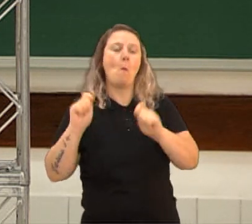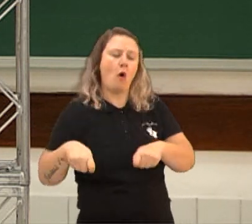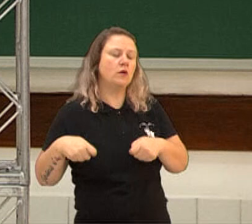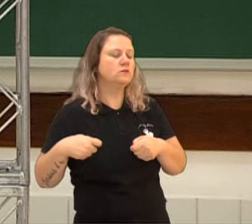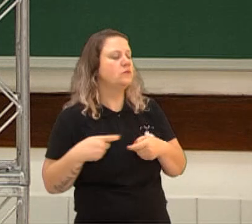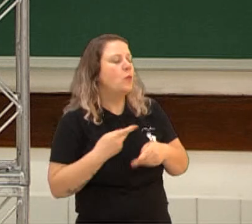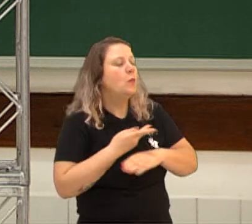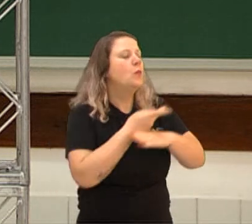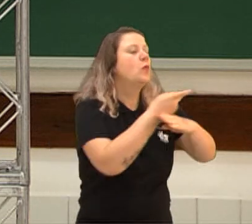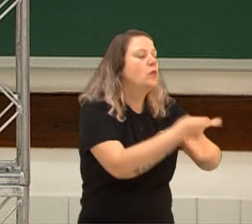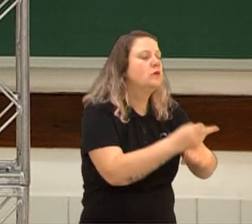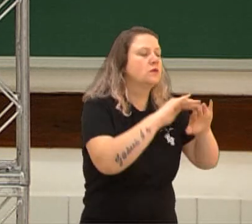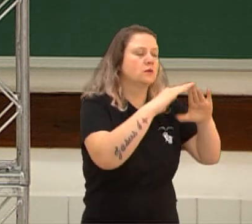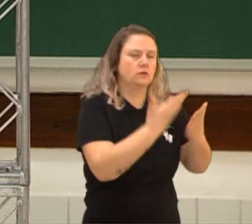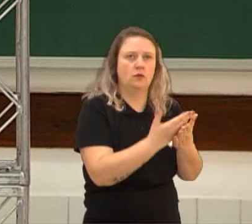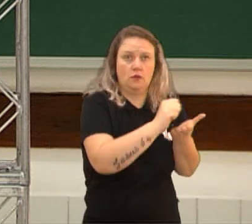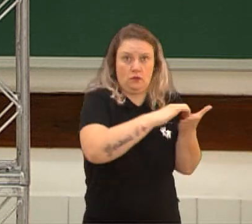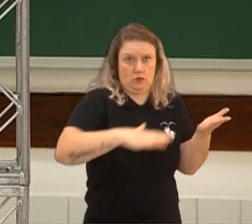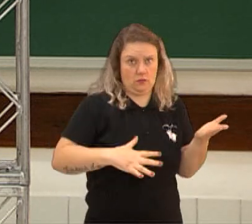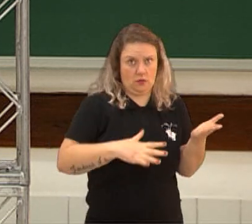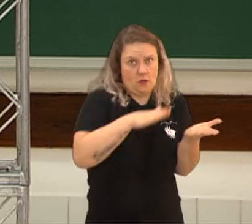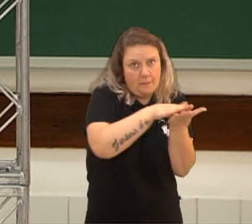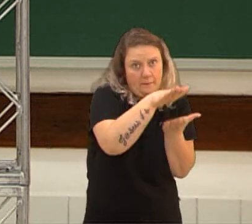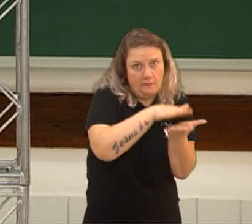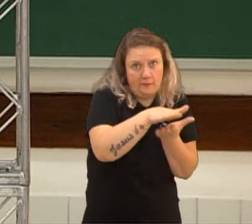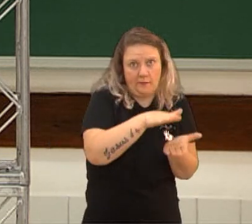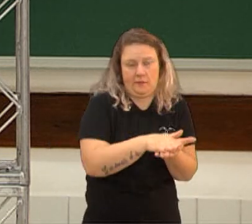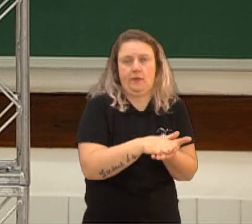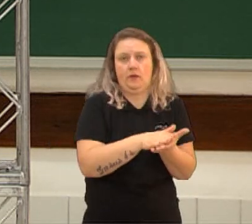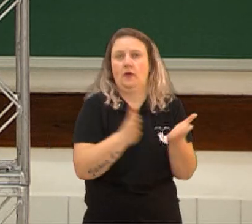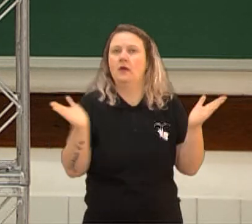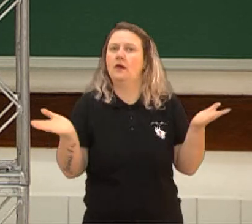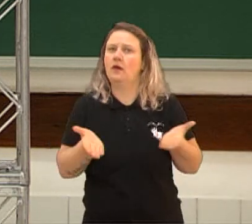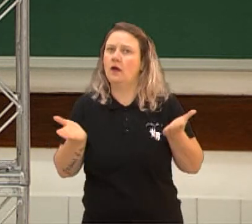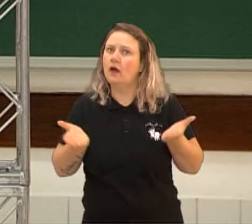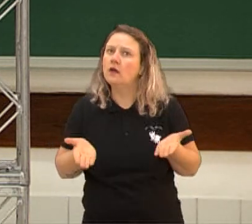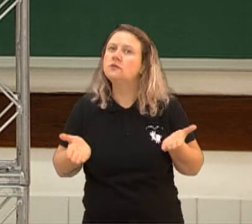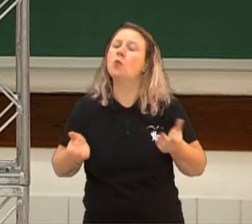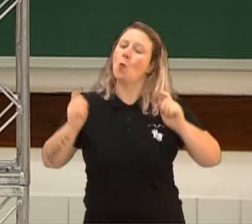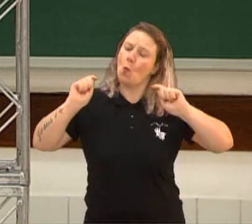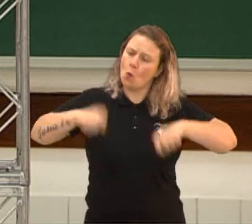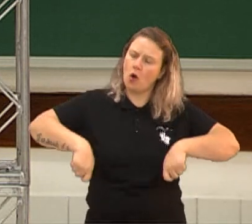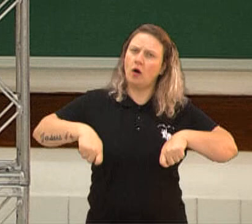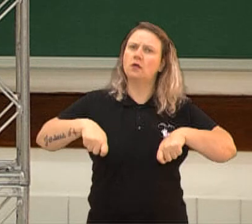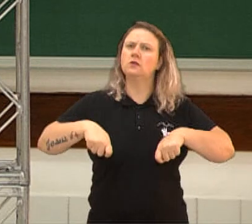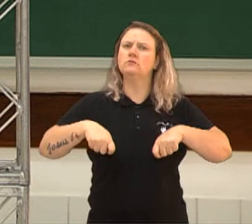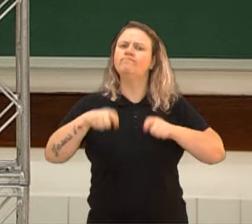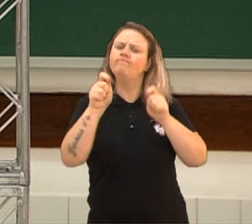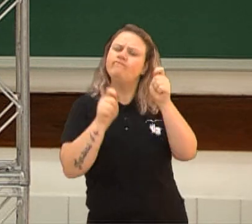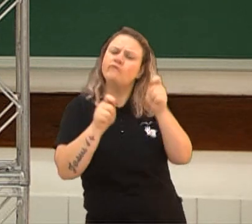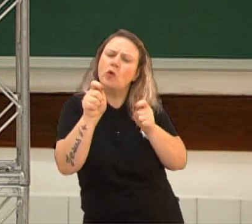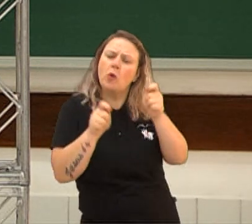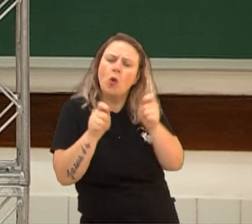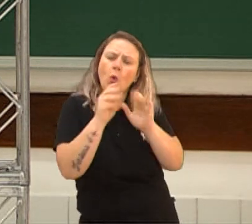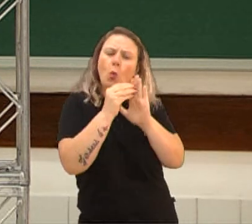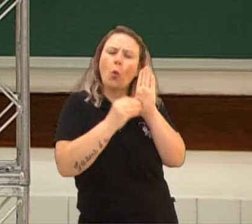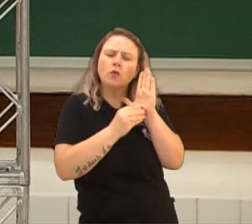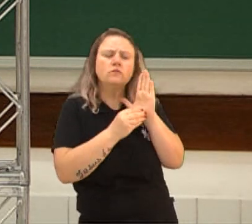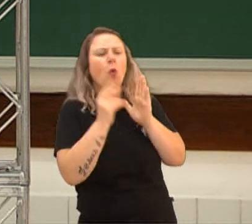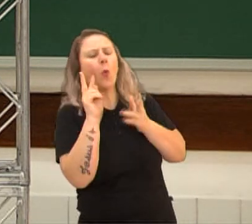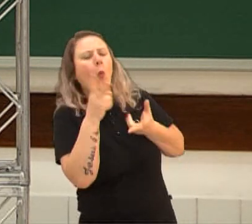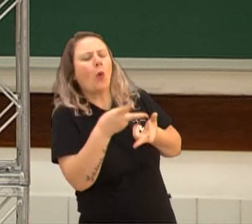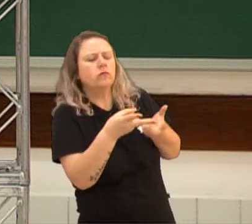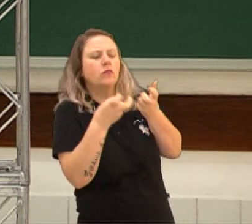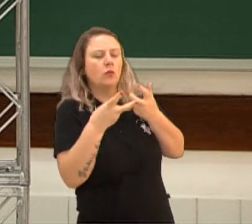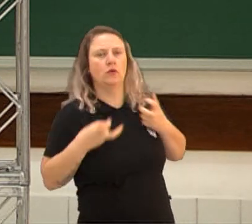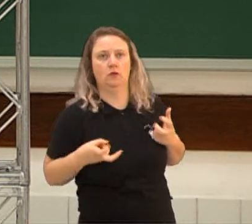atividade esperando você, beleza? Porque assim o professor pode ter controle desse conteúdo e saber se você está indo bem ou mal. Não